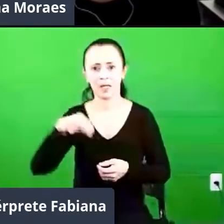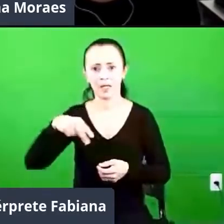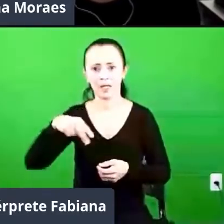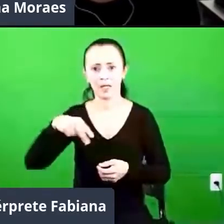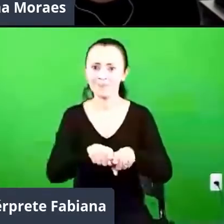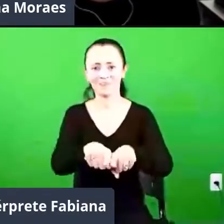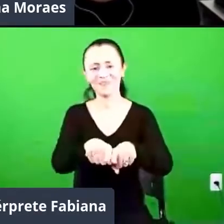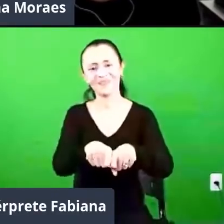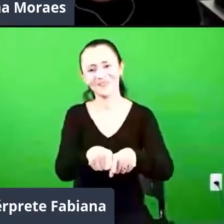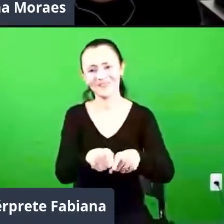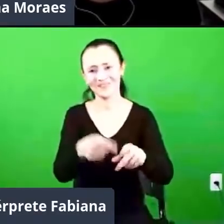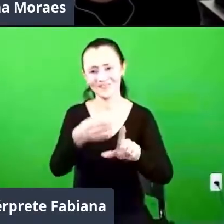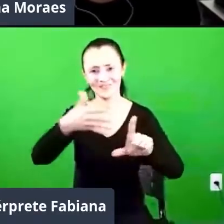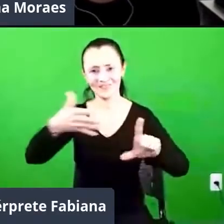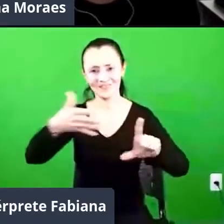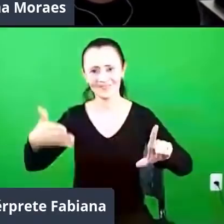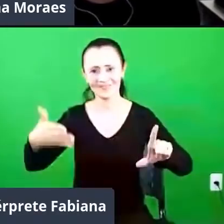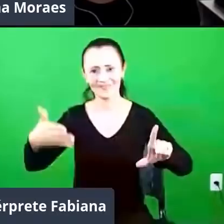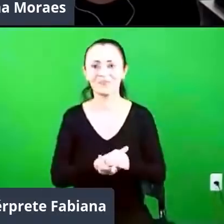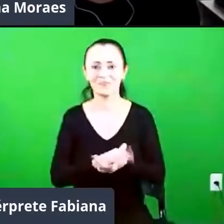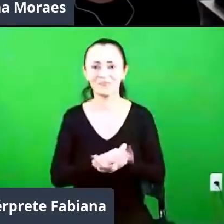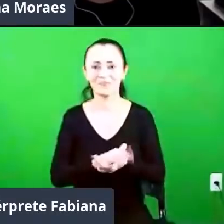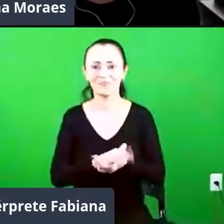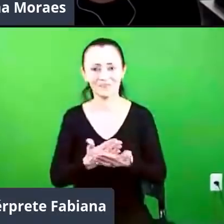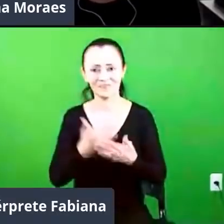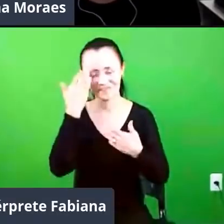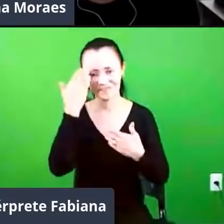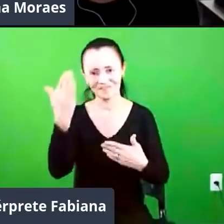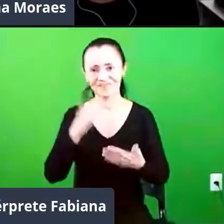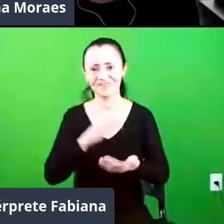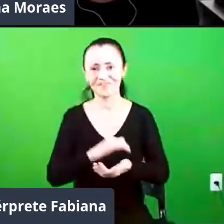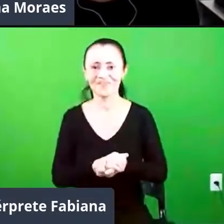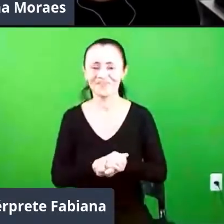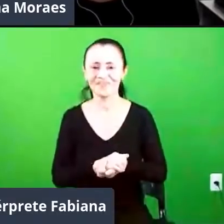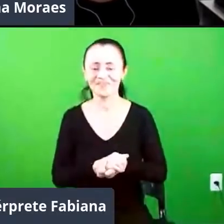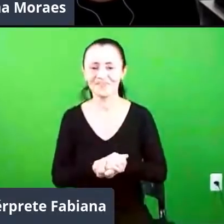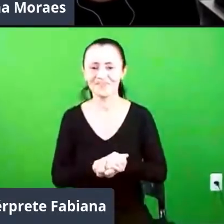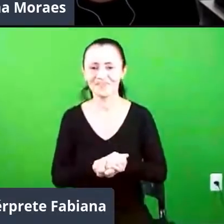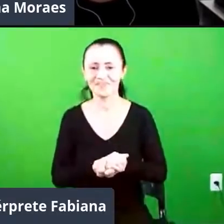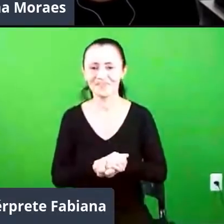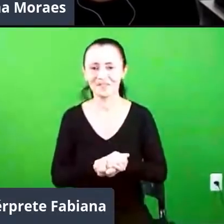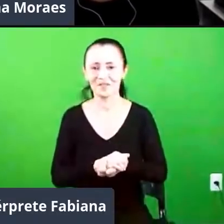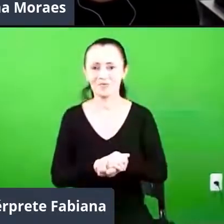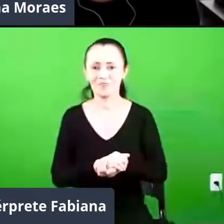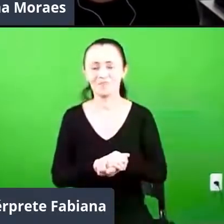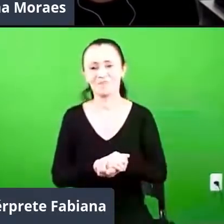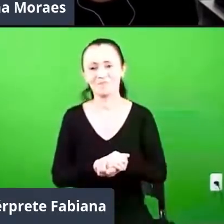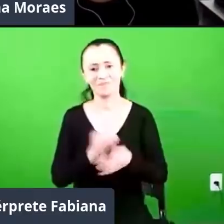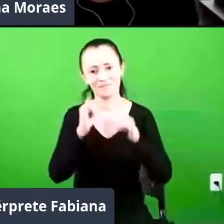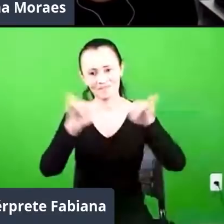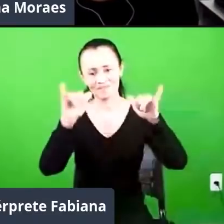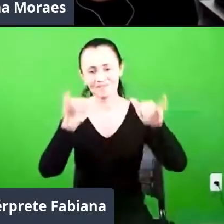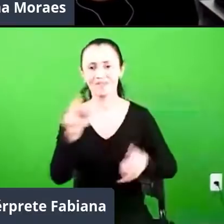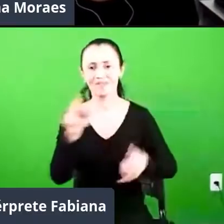pelo trabalho. A gente não pode deixar de agradecer o trabalho da Fabiana nesse momento. E dizer assim, aos professores que estão na